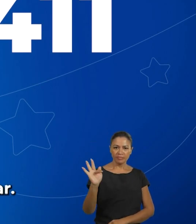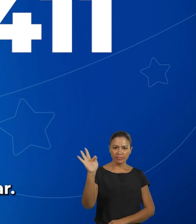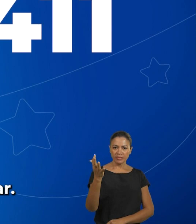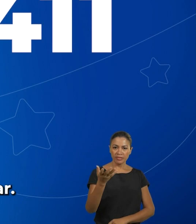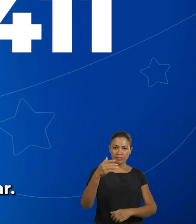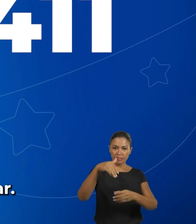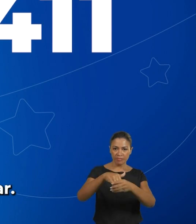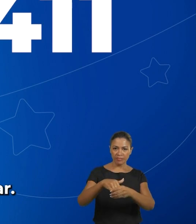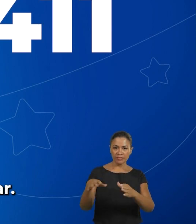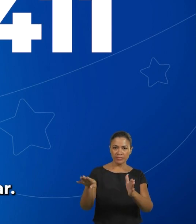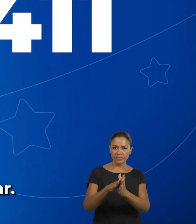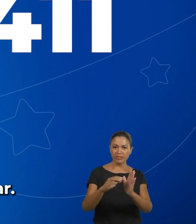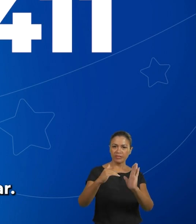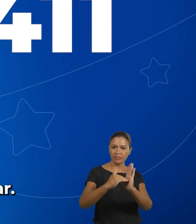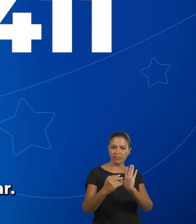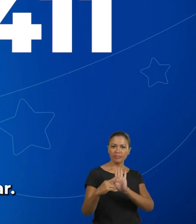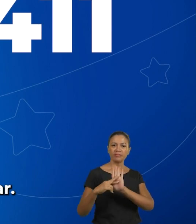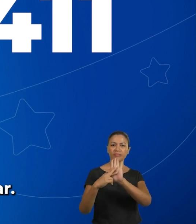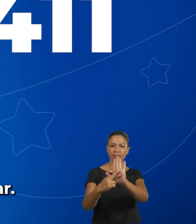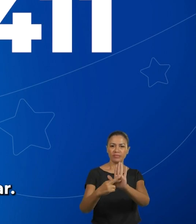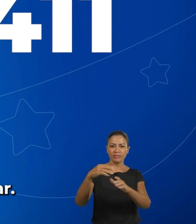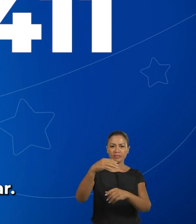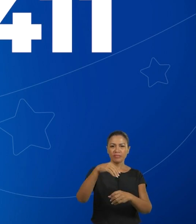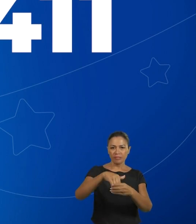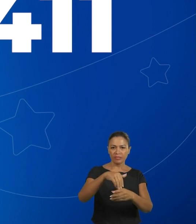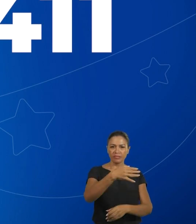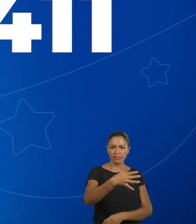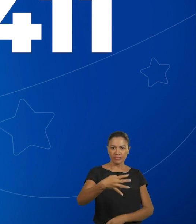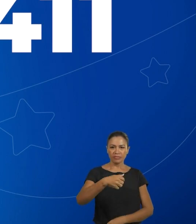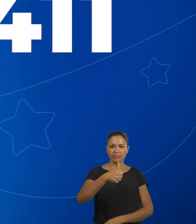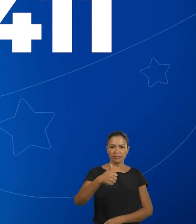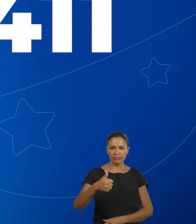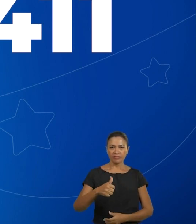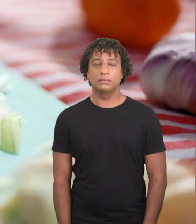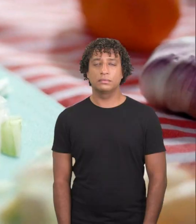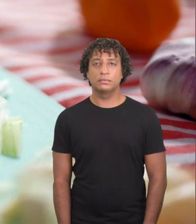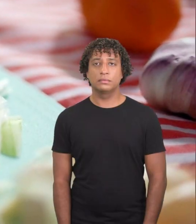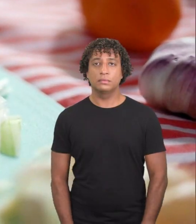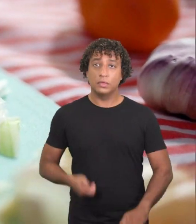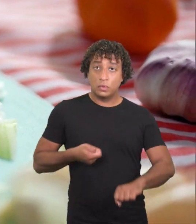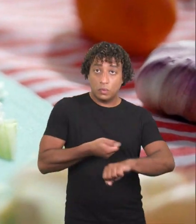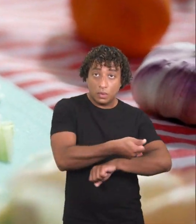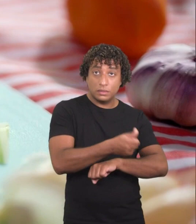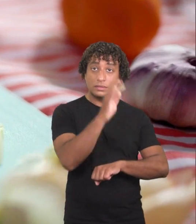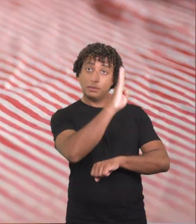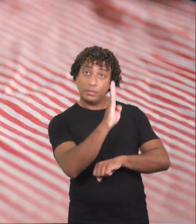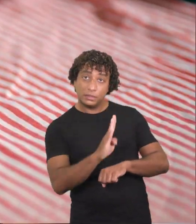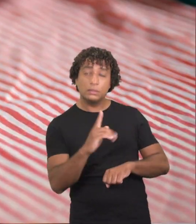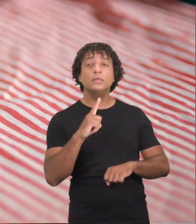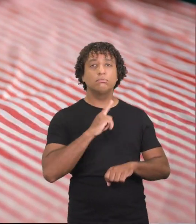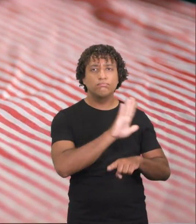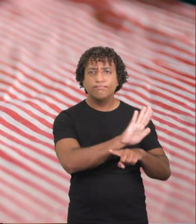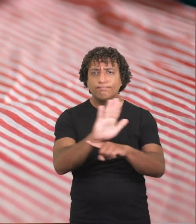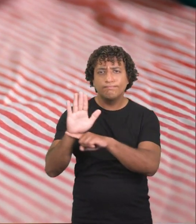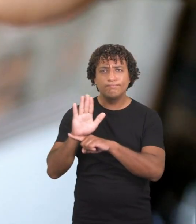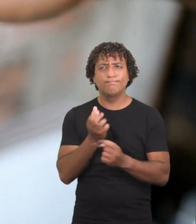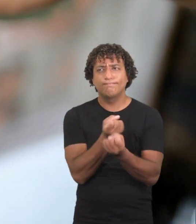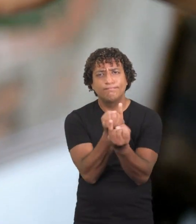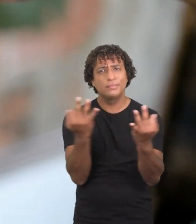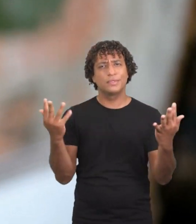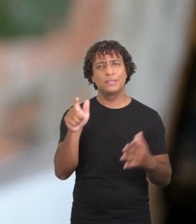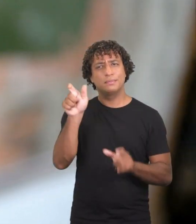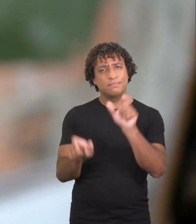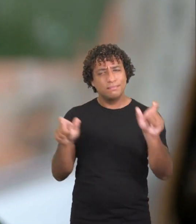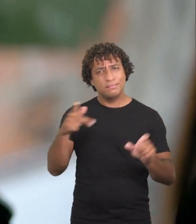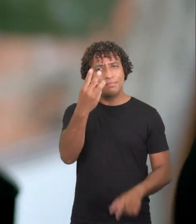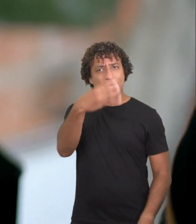federal, e quero seu voto para chegar na Câmara e te representar. Vote 4411. O Auxílio Brasil está ajudando milhares de maranhenses a